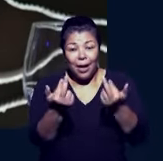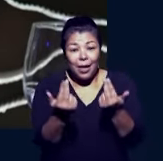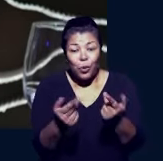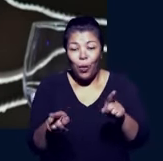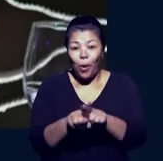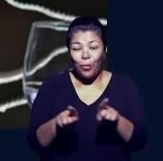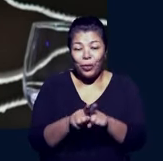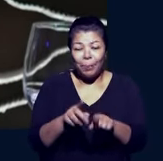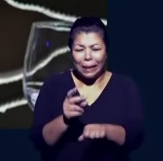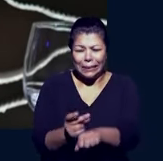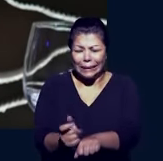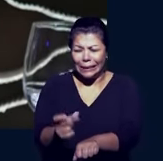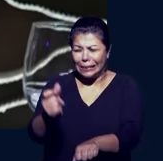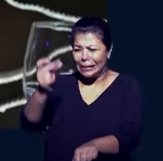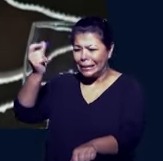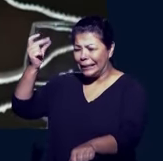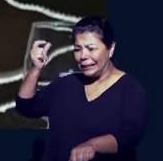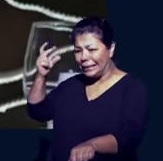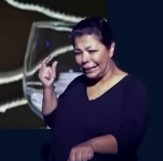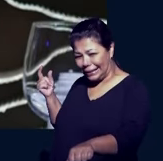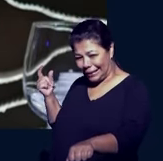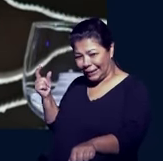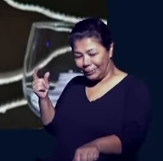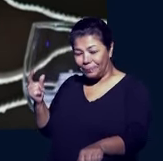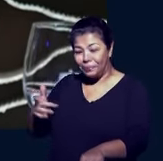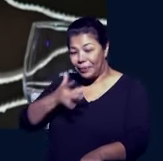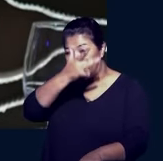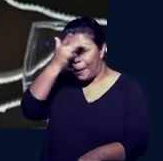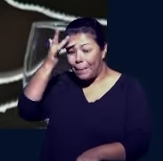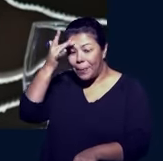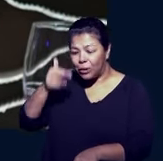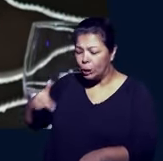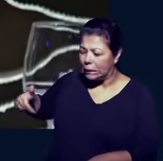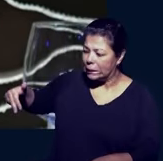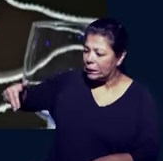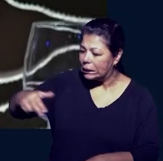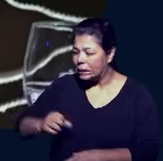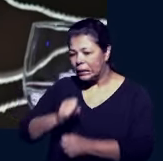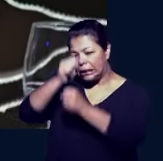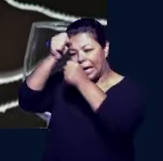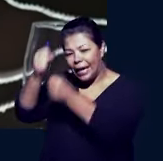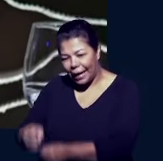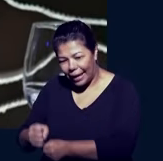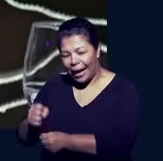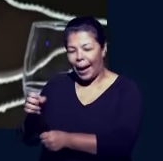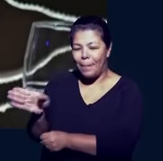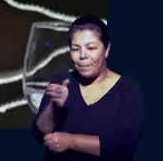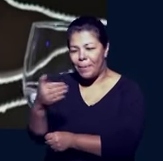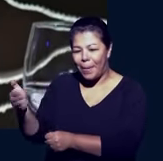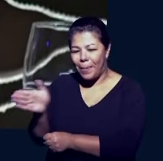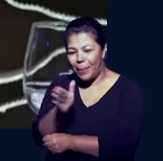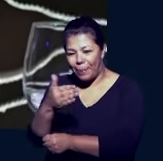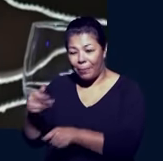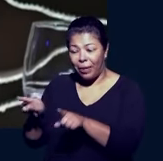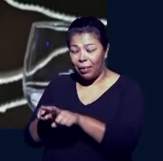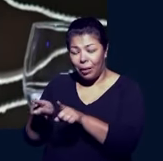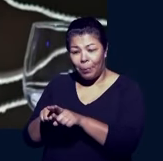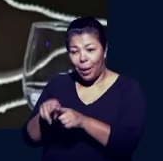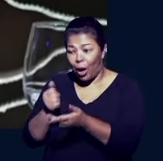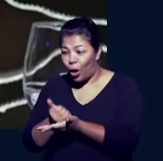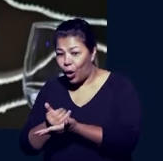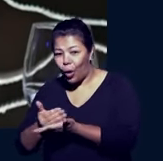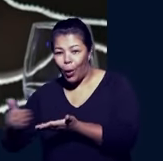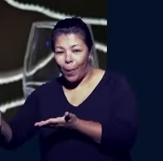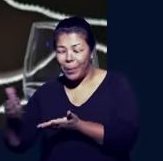mesmo fizeram nós fomos desbravando aí né o centro-oeste primeiro o sul Sudeste depois o centro-oeste E